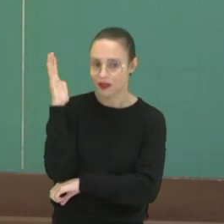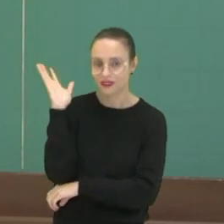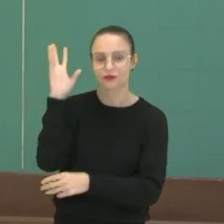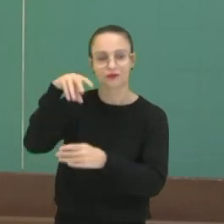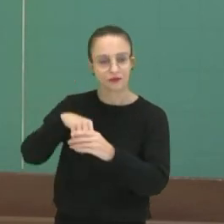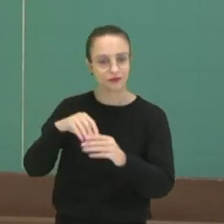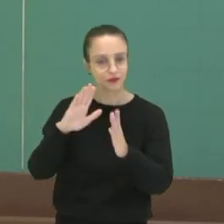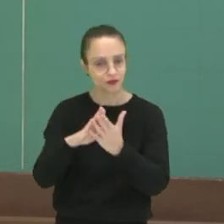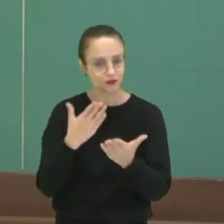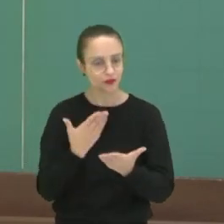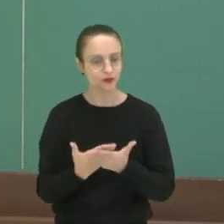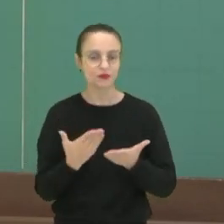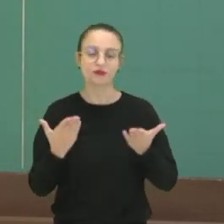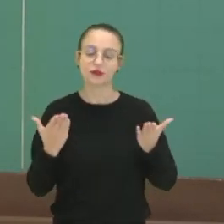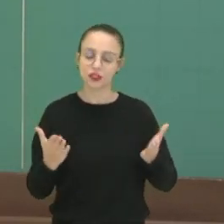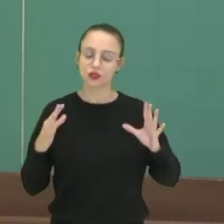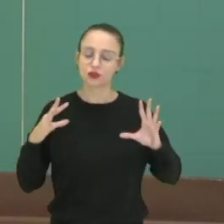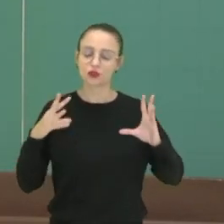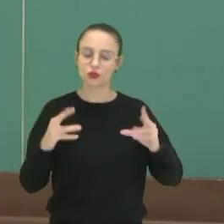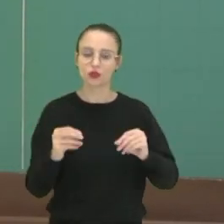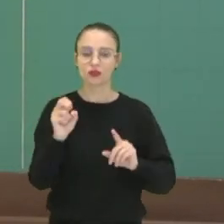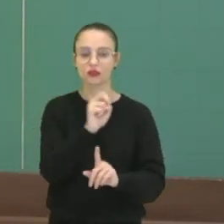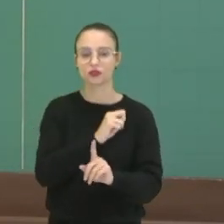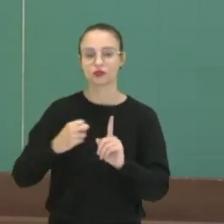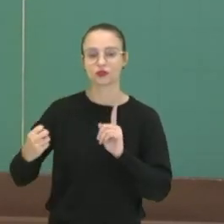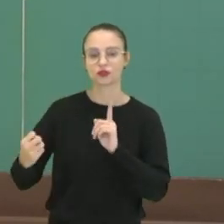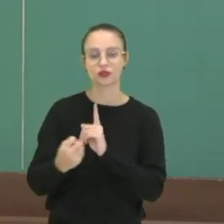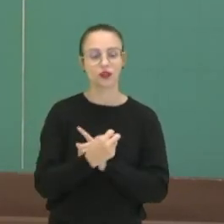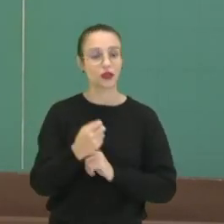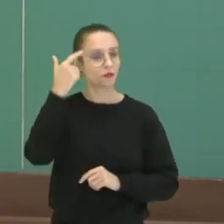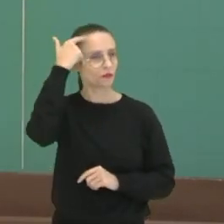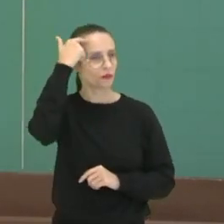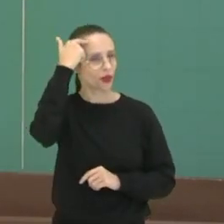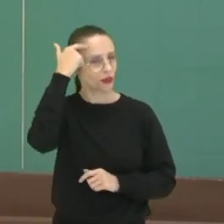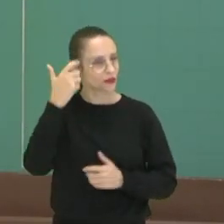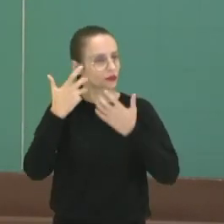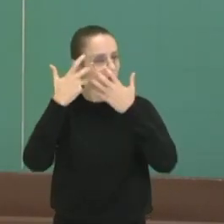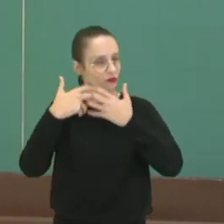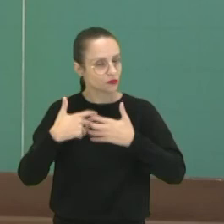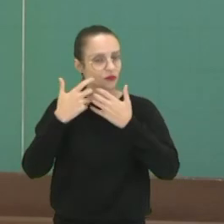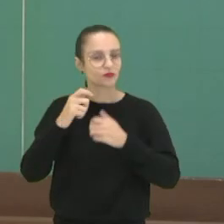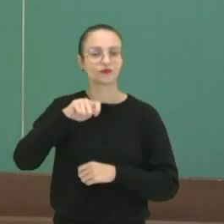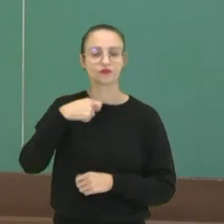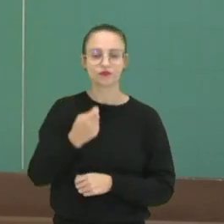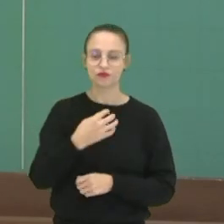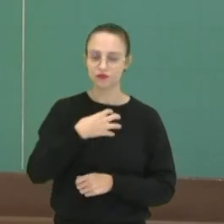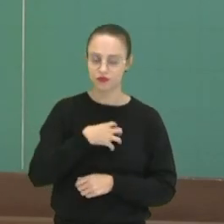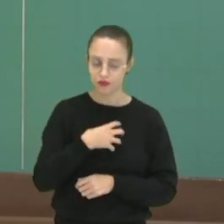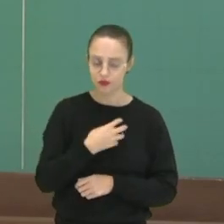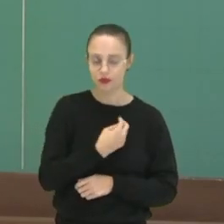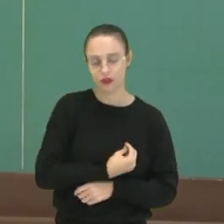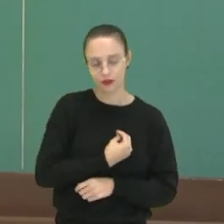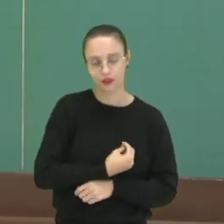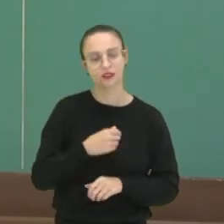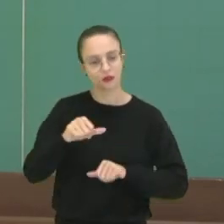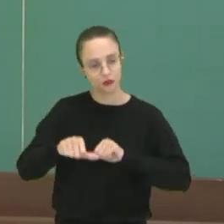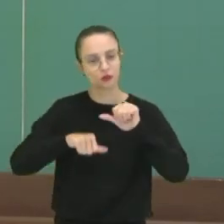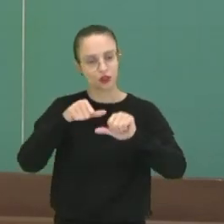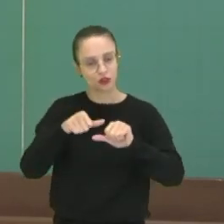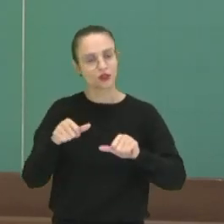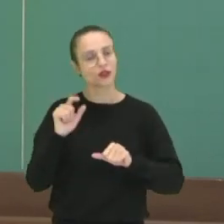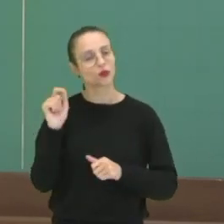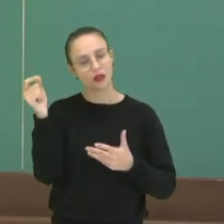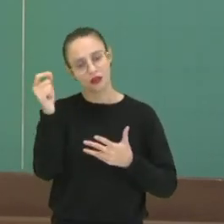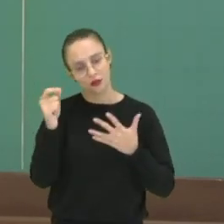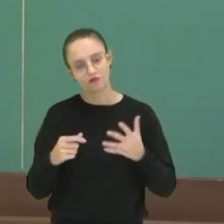escola para que toda a sociedade repense, né, seu modo de vida e a gente modifique essas